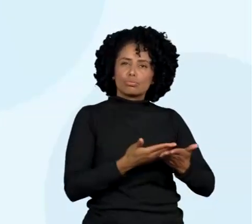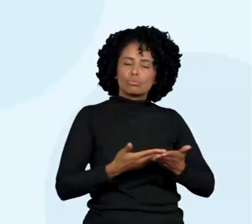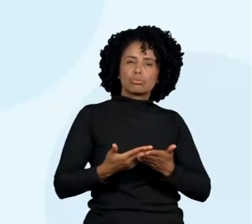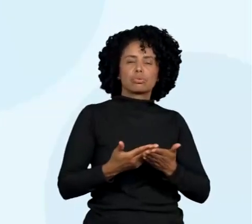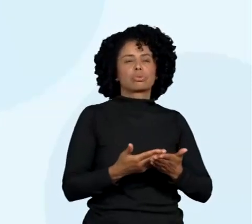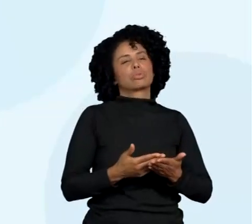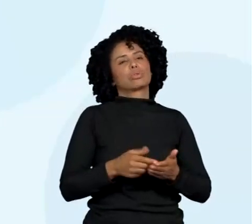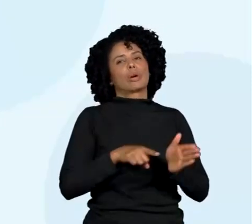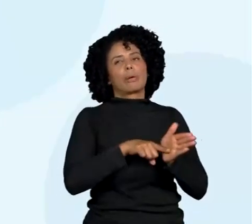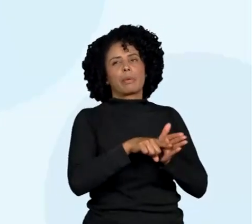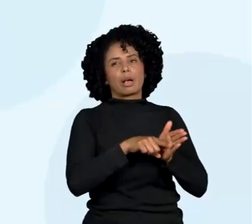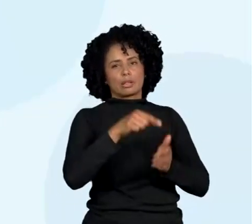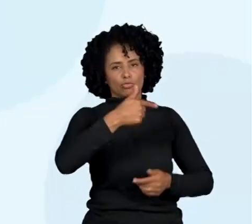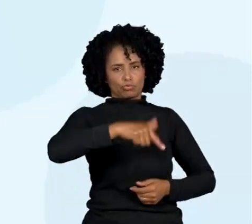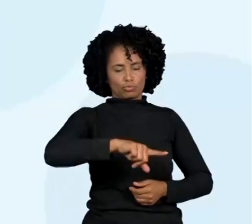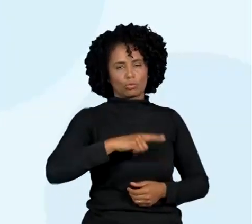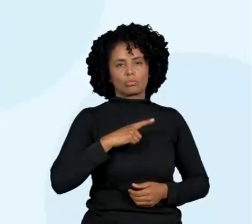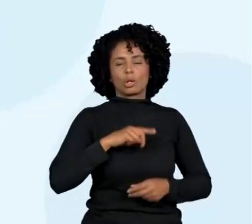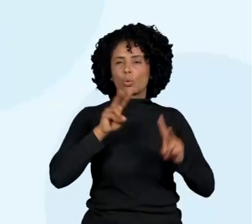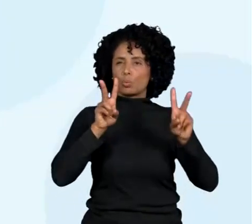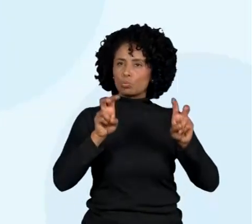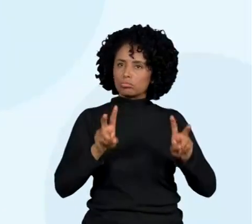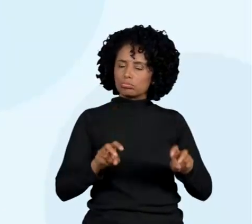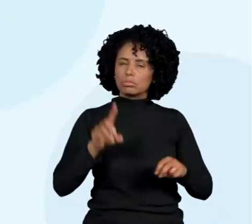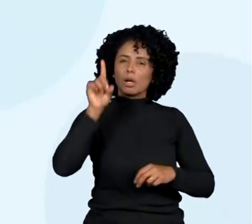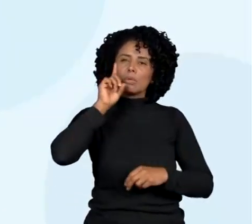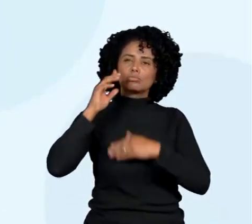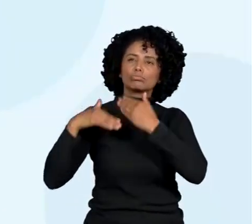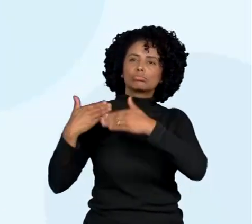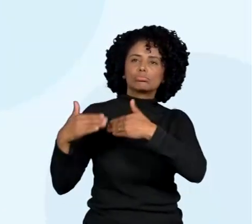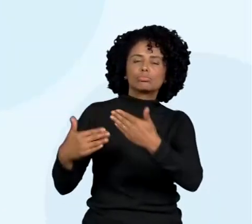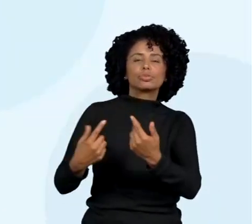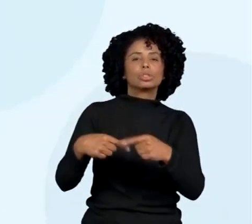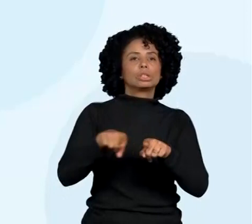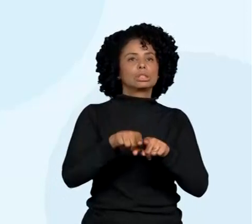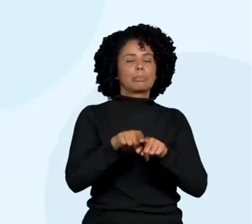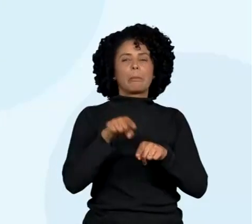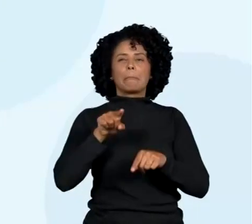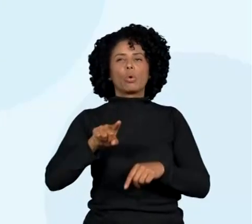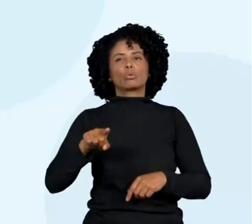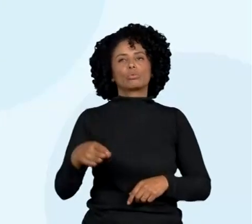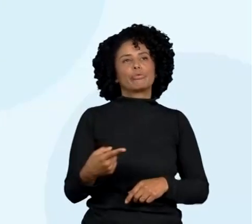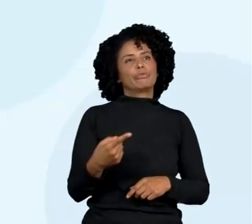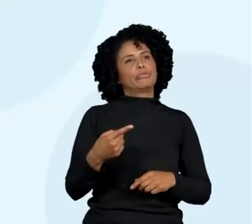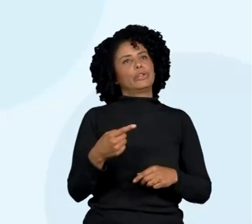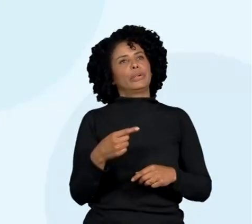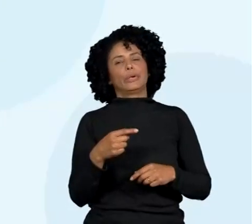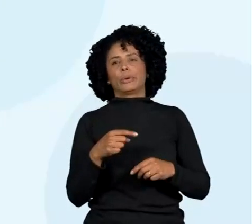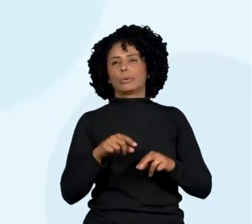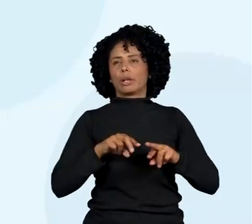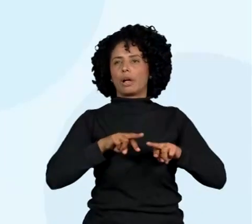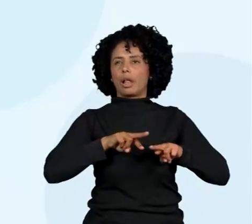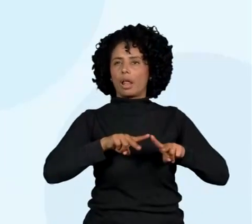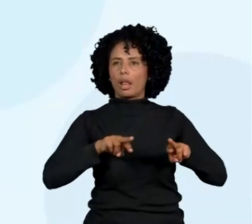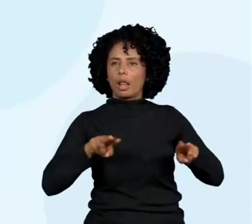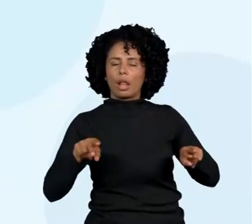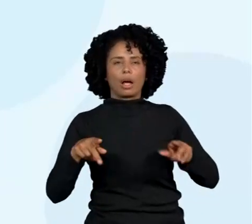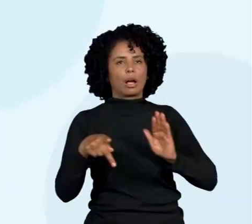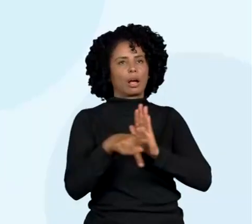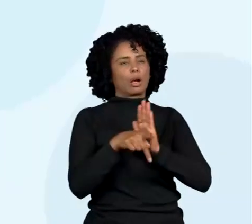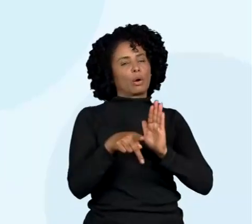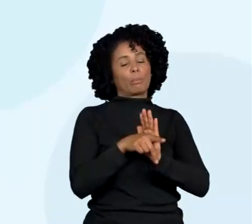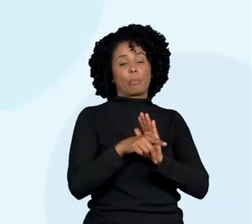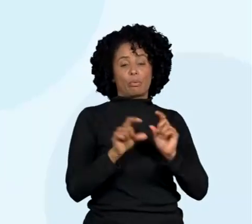Os temas, geralmente assuntos do cotidiano, a pontuação, geralmente são os pontos de finalização